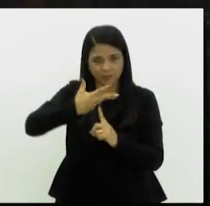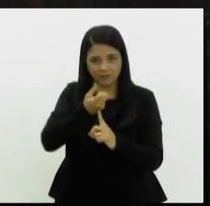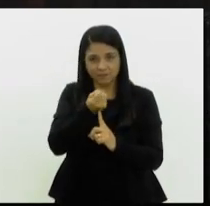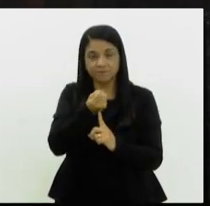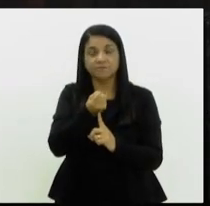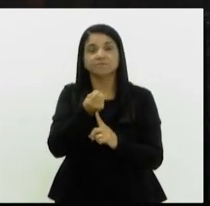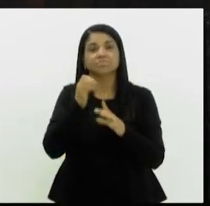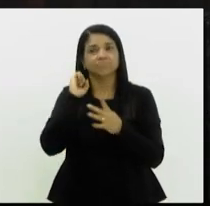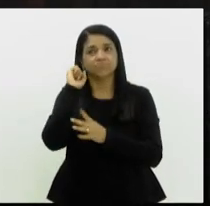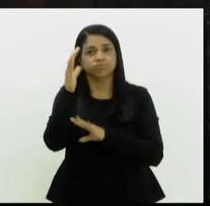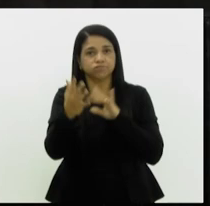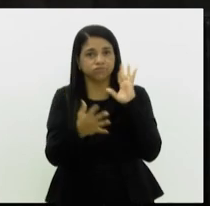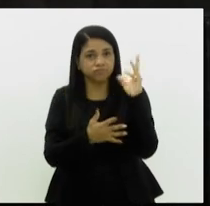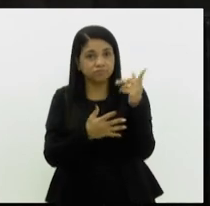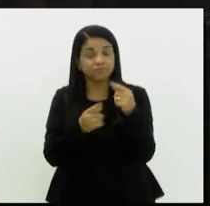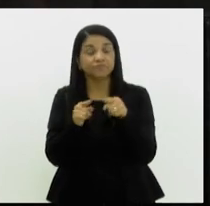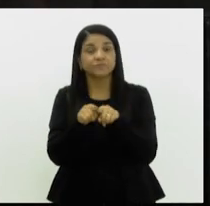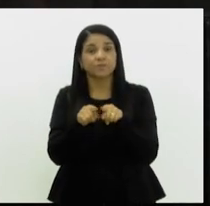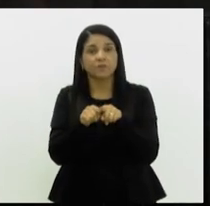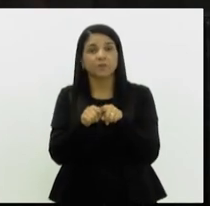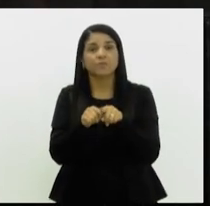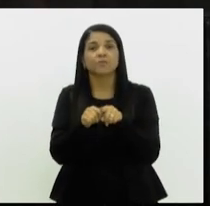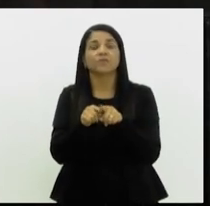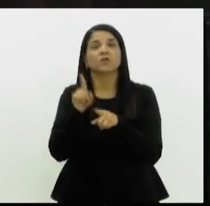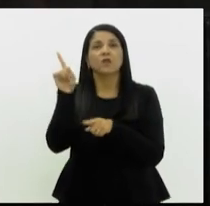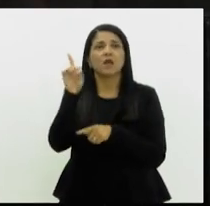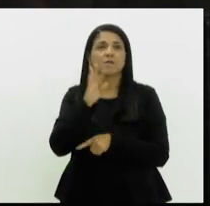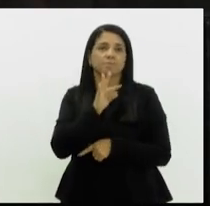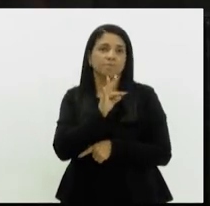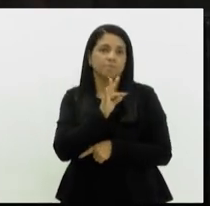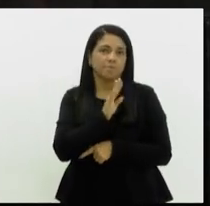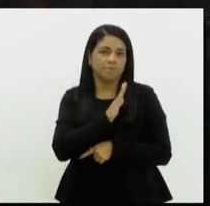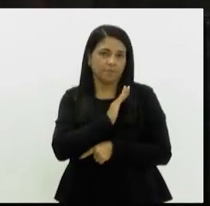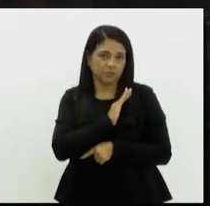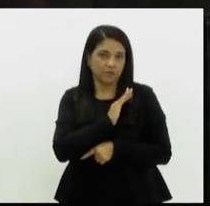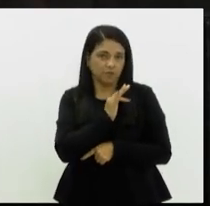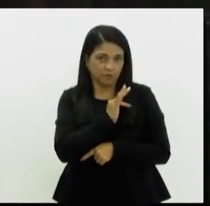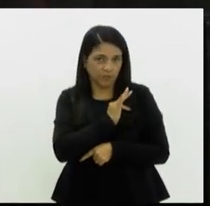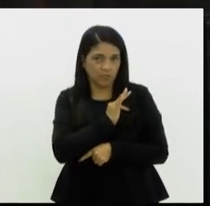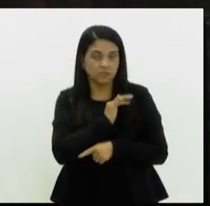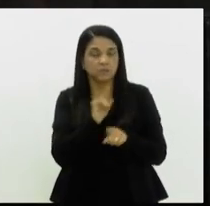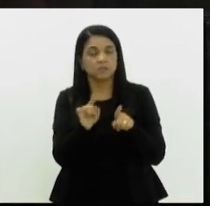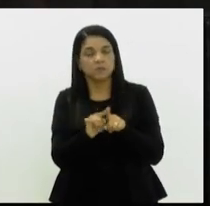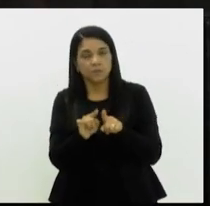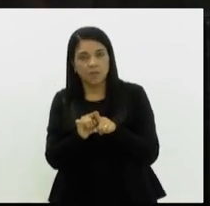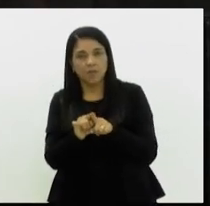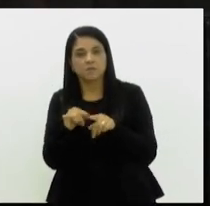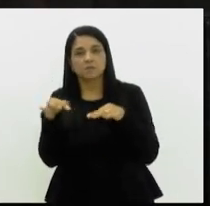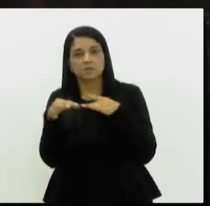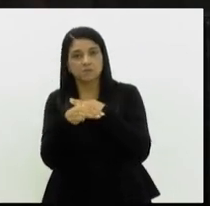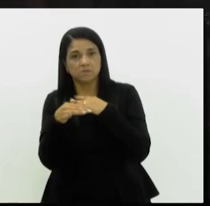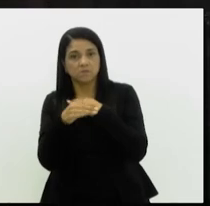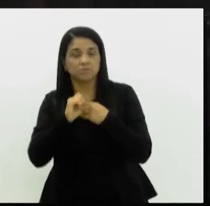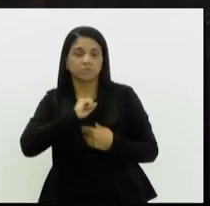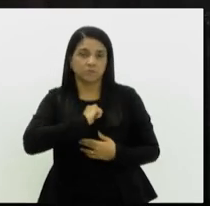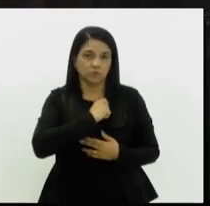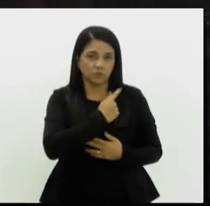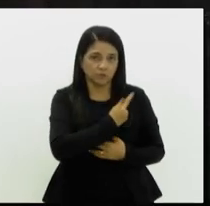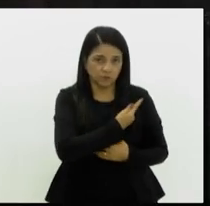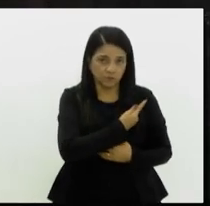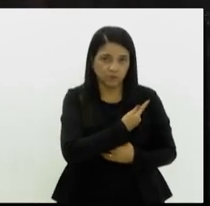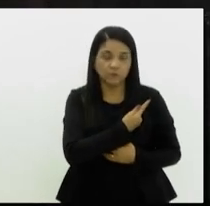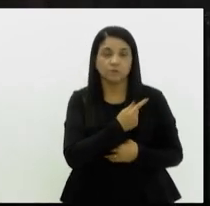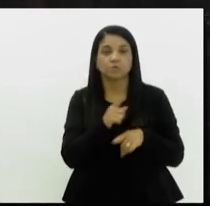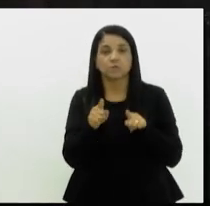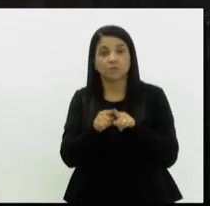alagamentos e enchentes. Fizemos isso quando se tratou da Baixada, quando se tratou também da nossa cidade de São Gonçalo. Inclusive,